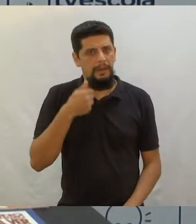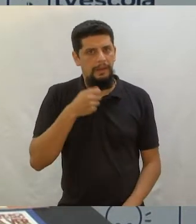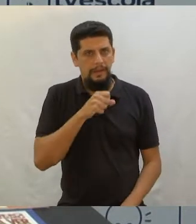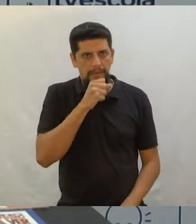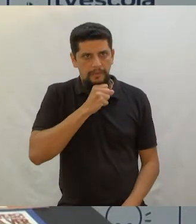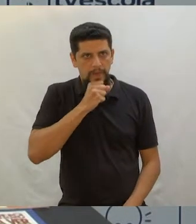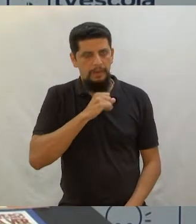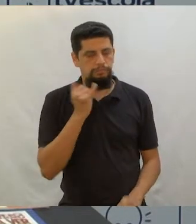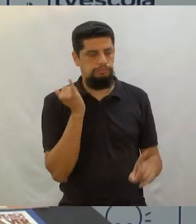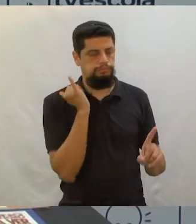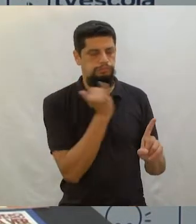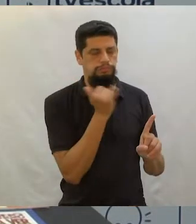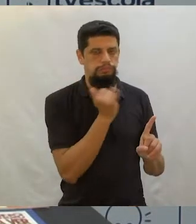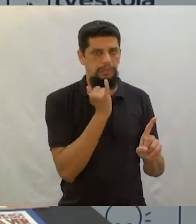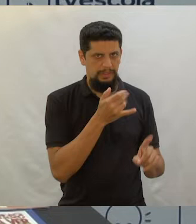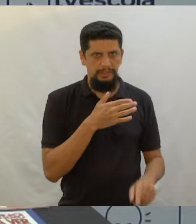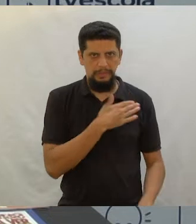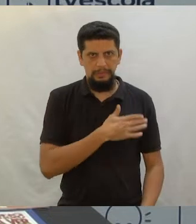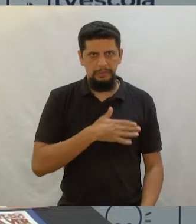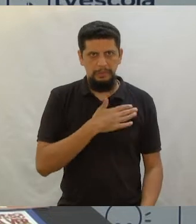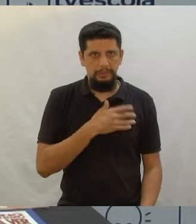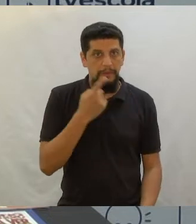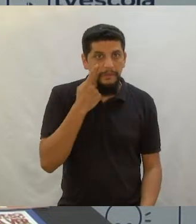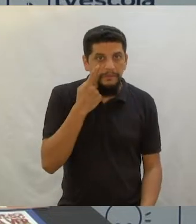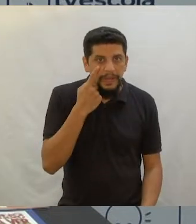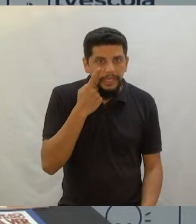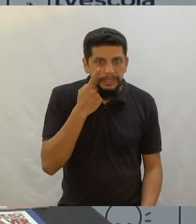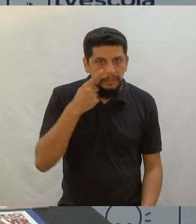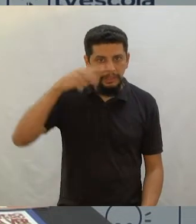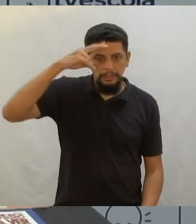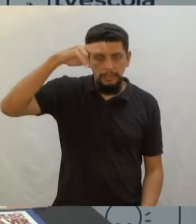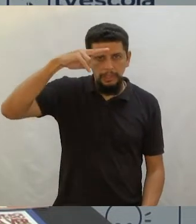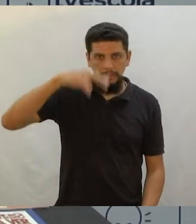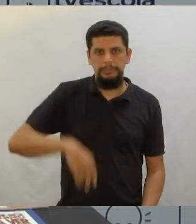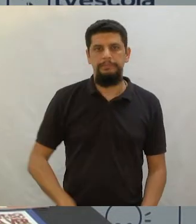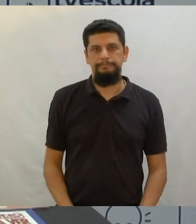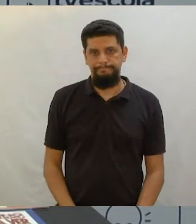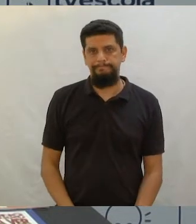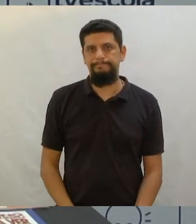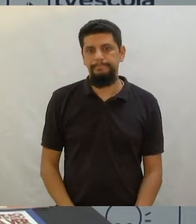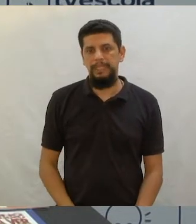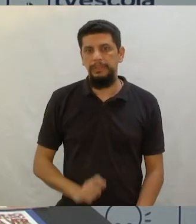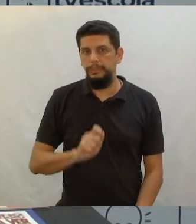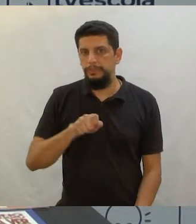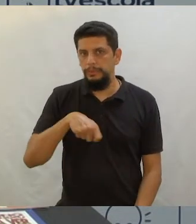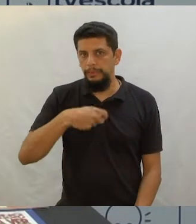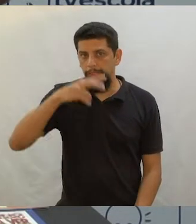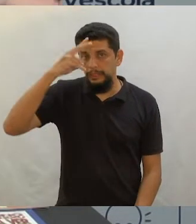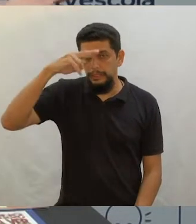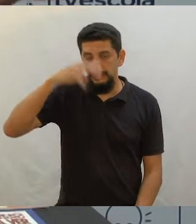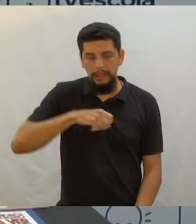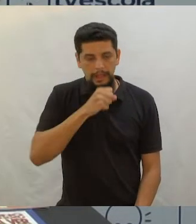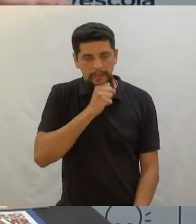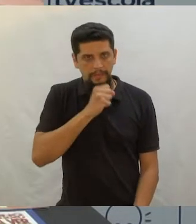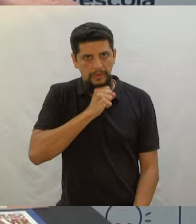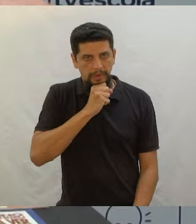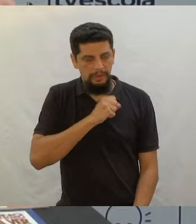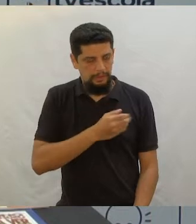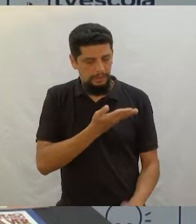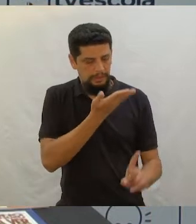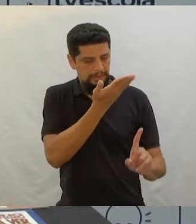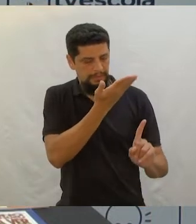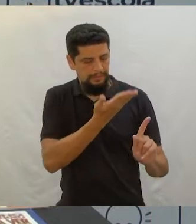história você gostava de ficar ouvindo histórias a gente tem falado bastante sobre isso e a avó do